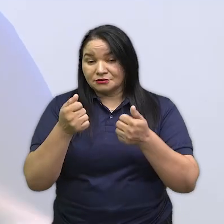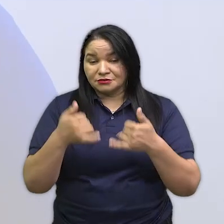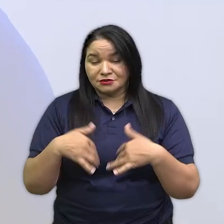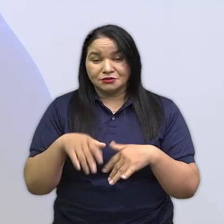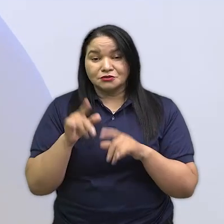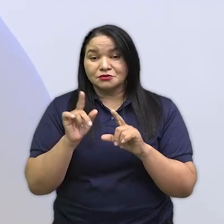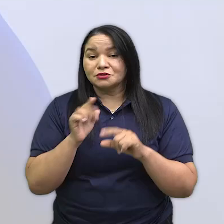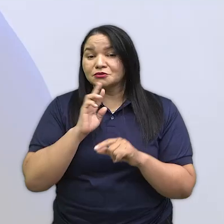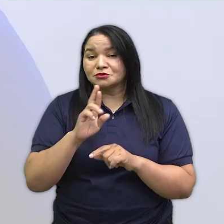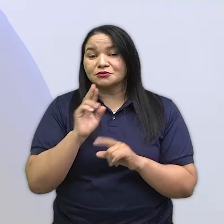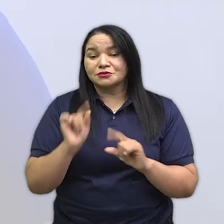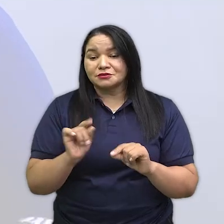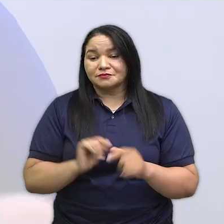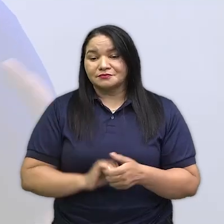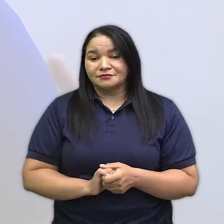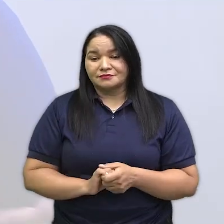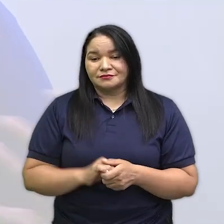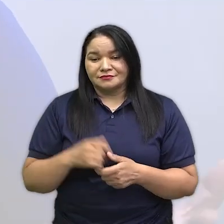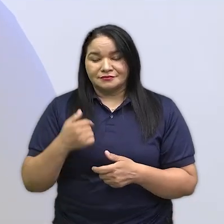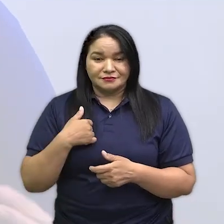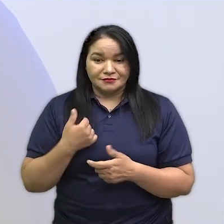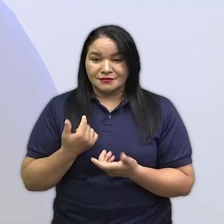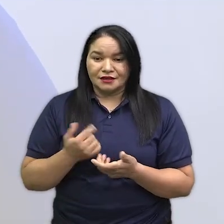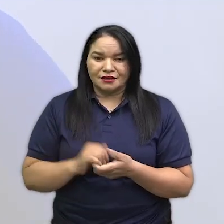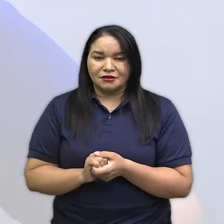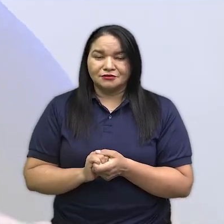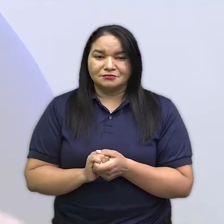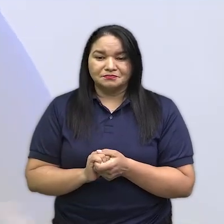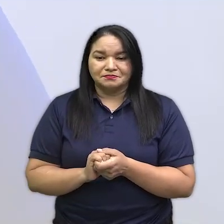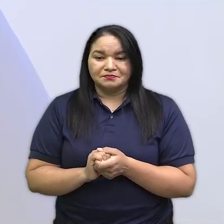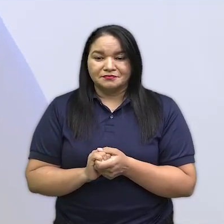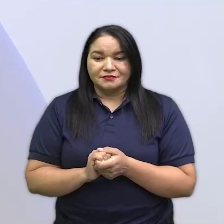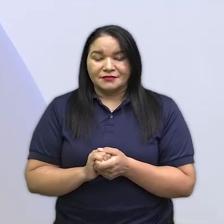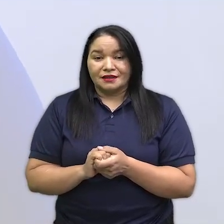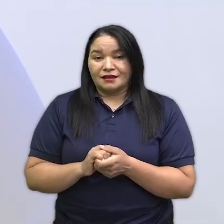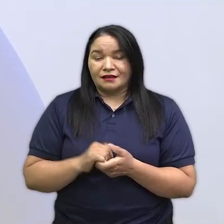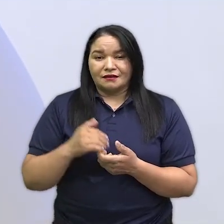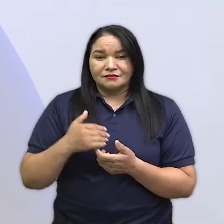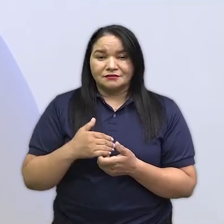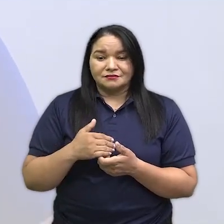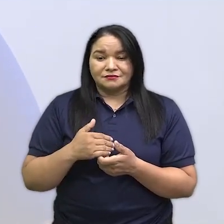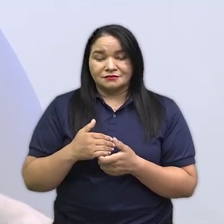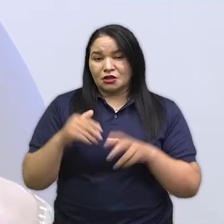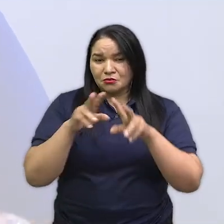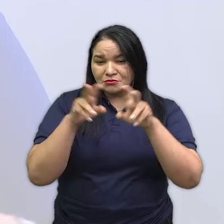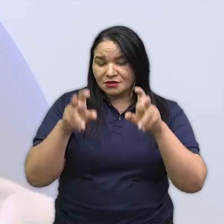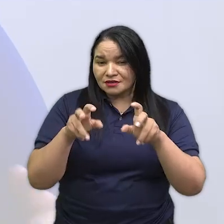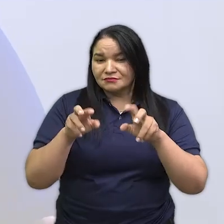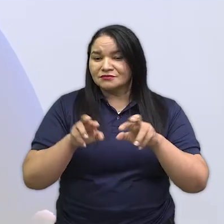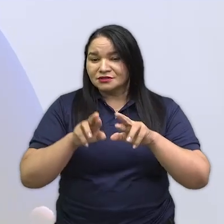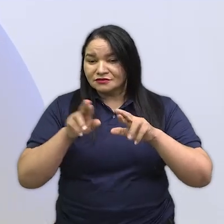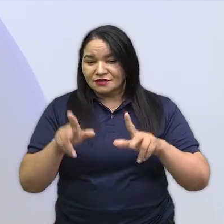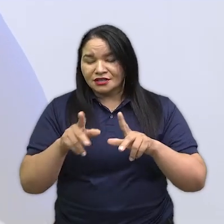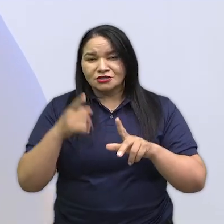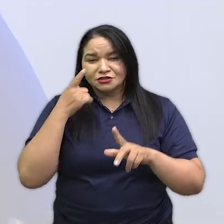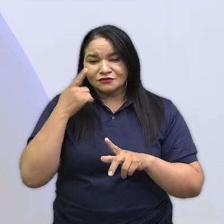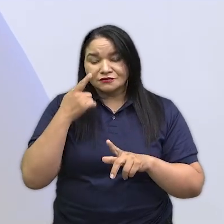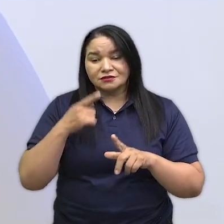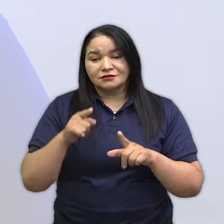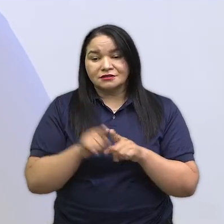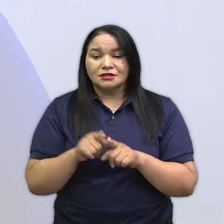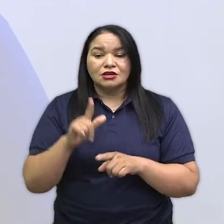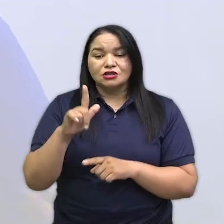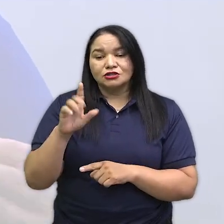Bom, como leiga no assunto e ouvindo assim o nome, né, as palavras, eu acredito que geopolítica